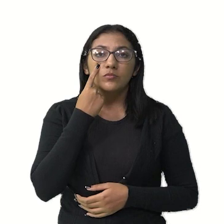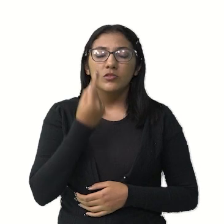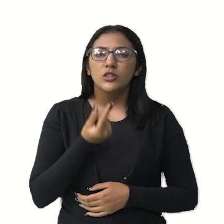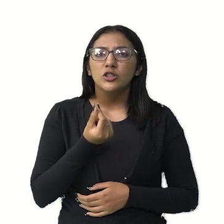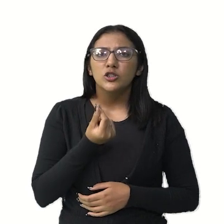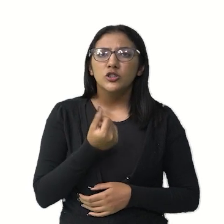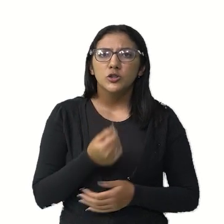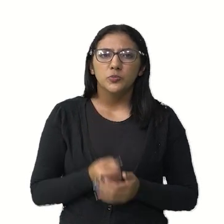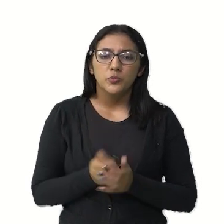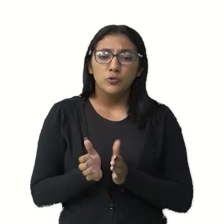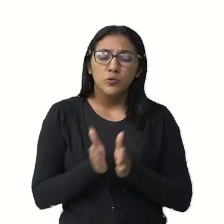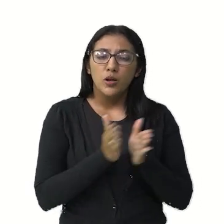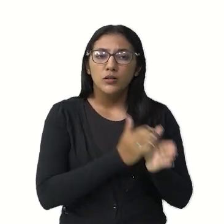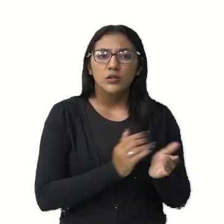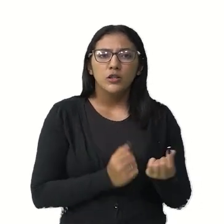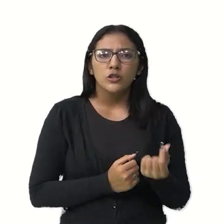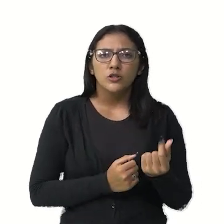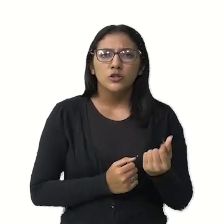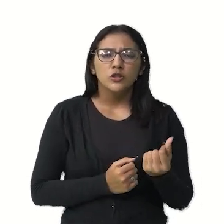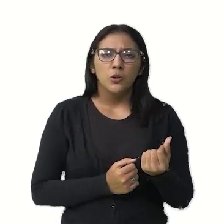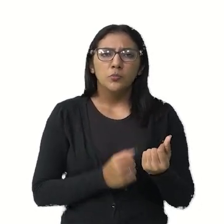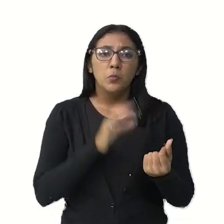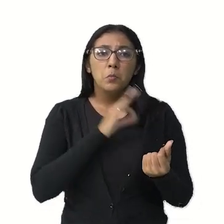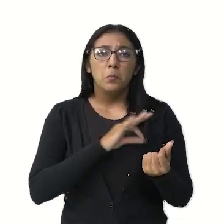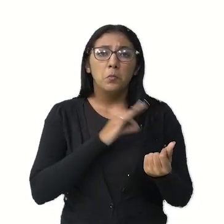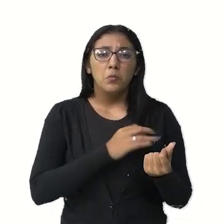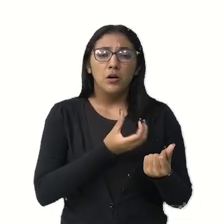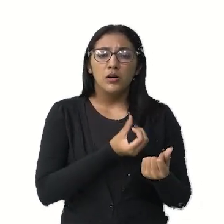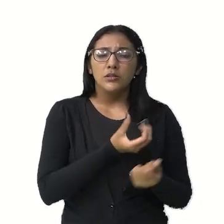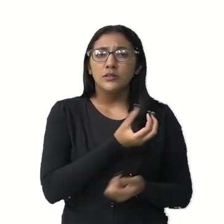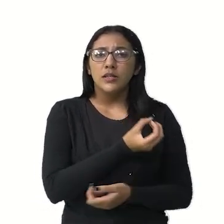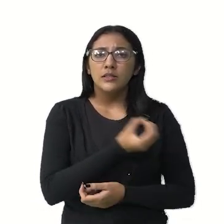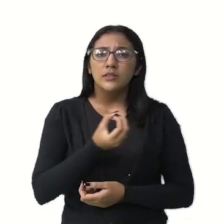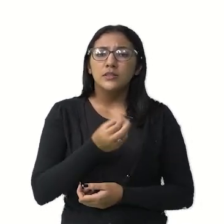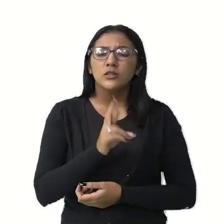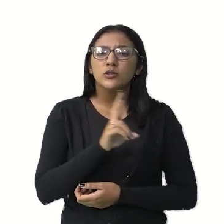monetários, né? R$600